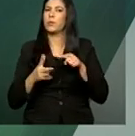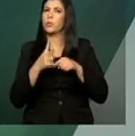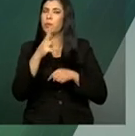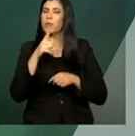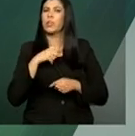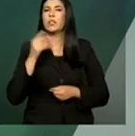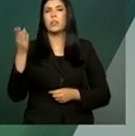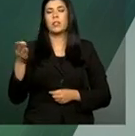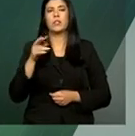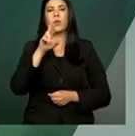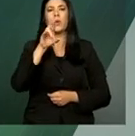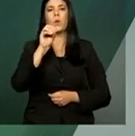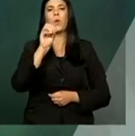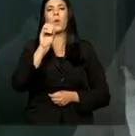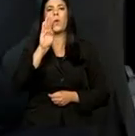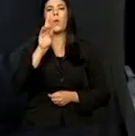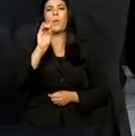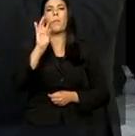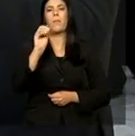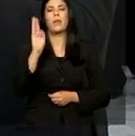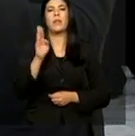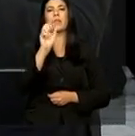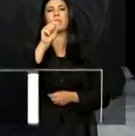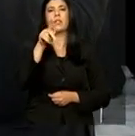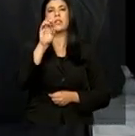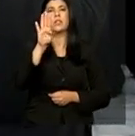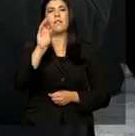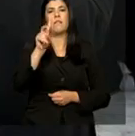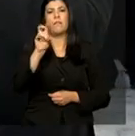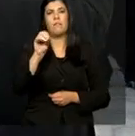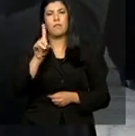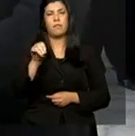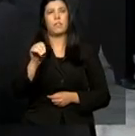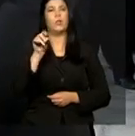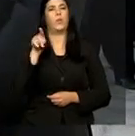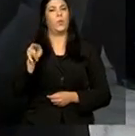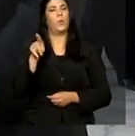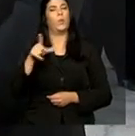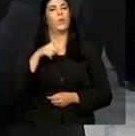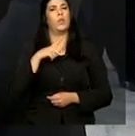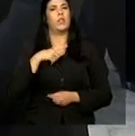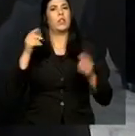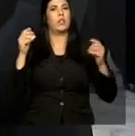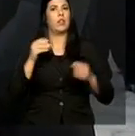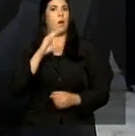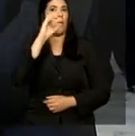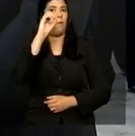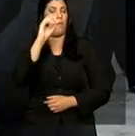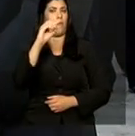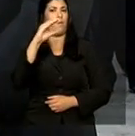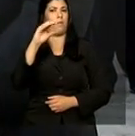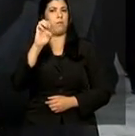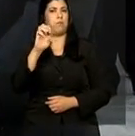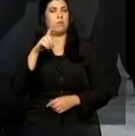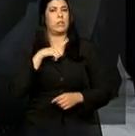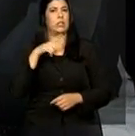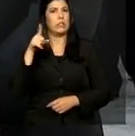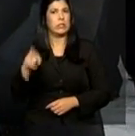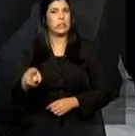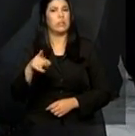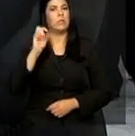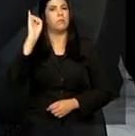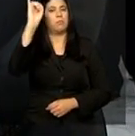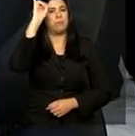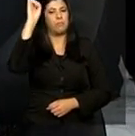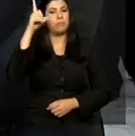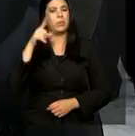Roberto Azevedo, diretor-geral da OMC. Isto. Brasileiro Roberto Azevedo. Que é um fórum bastante interessante e bastante importante para o